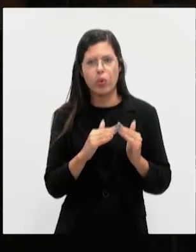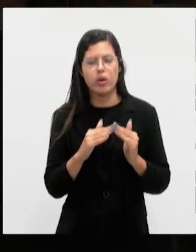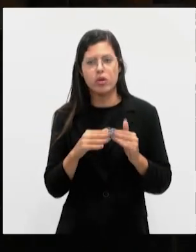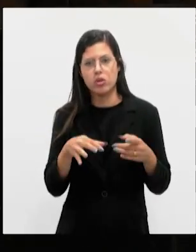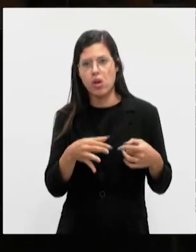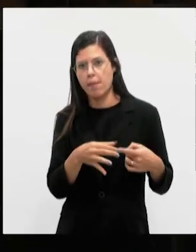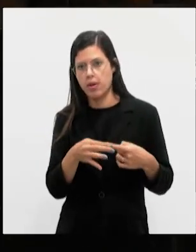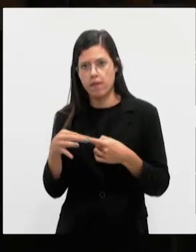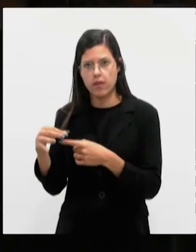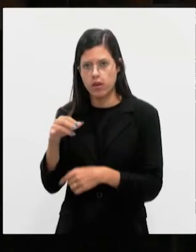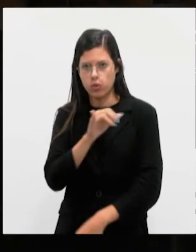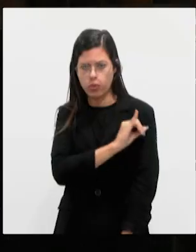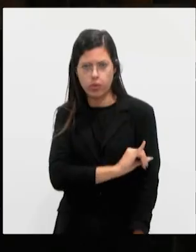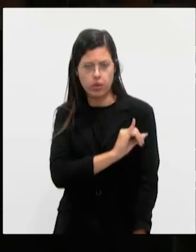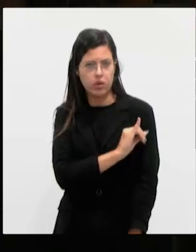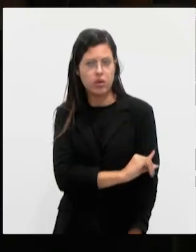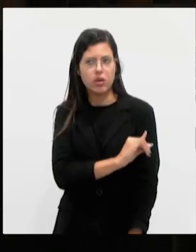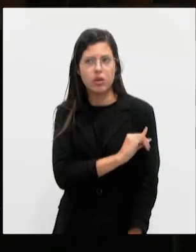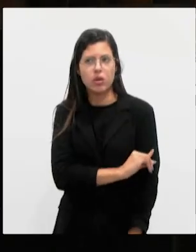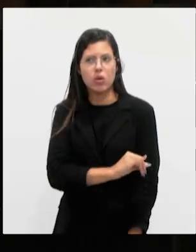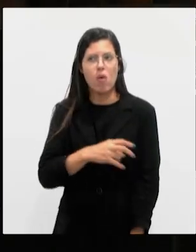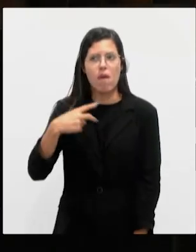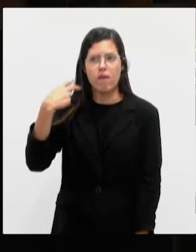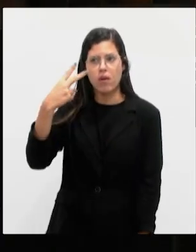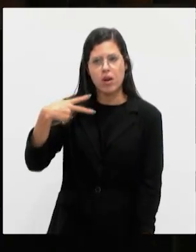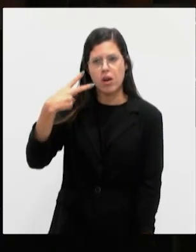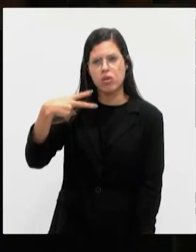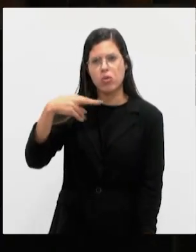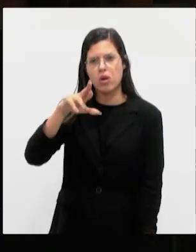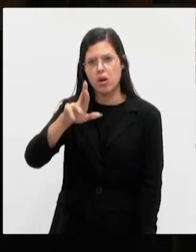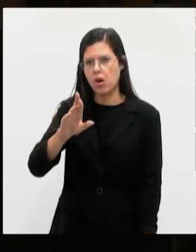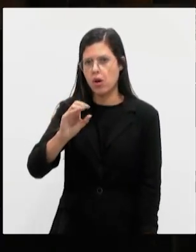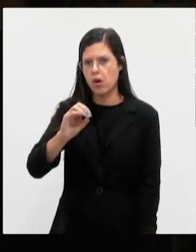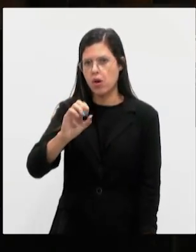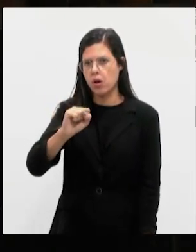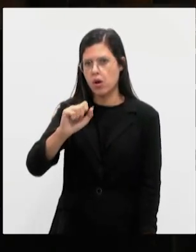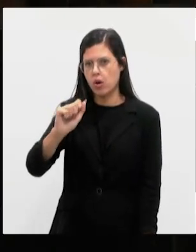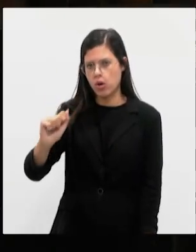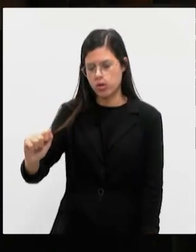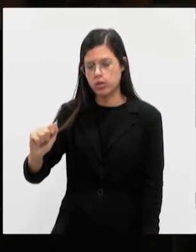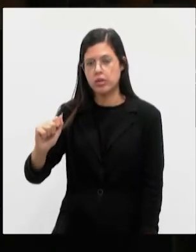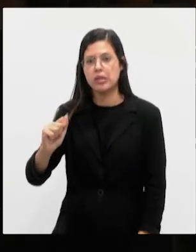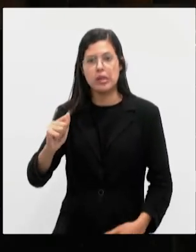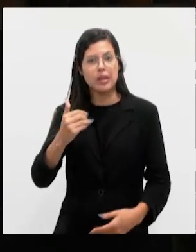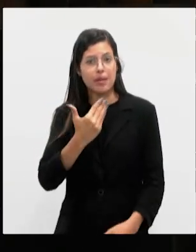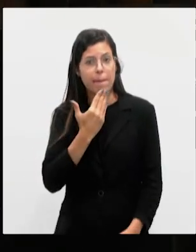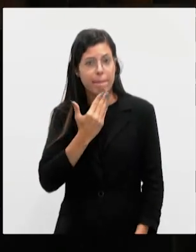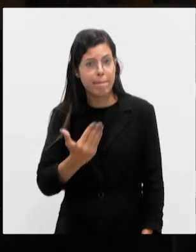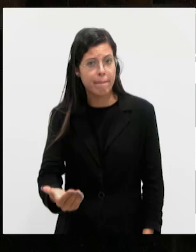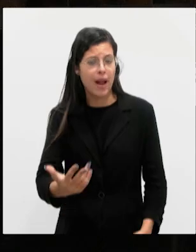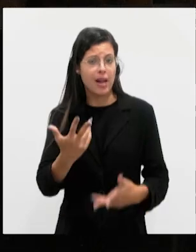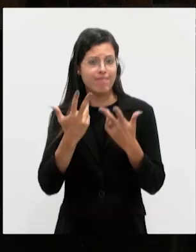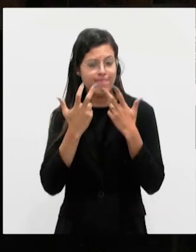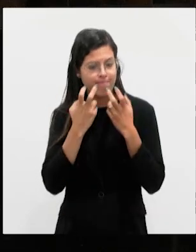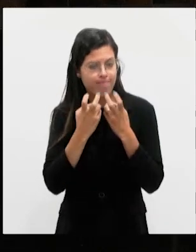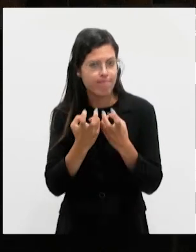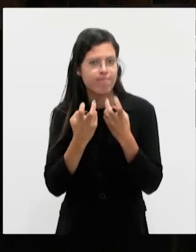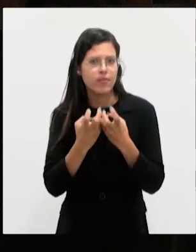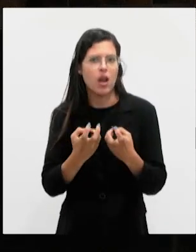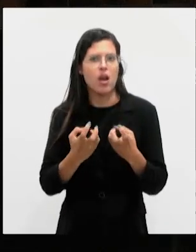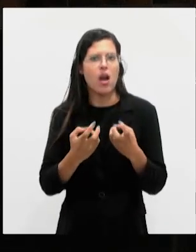subúrbio carioca, ao lado da vereadora Rosa Fernandes, que clamam, que pedem por